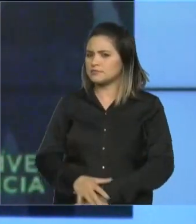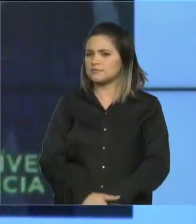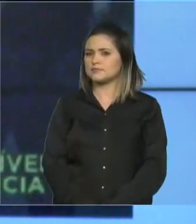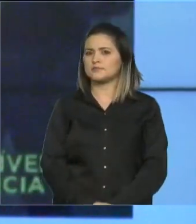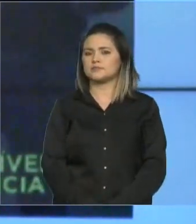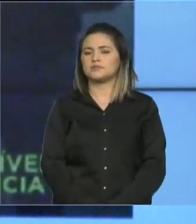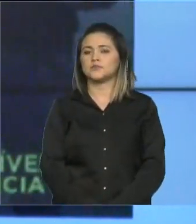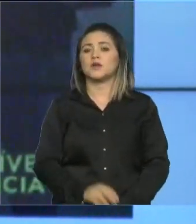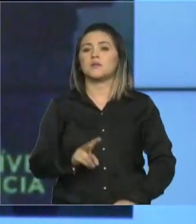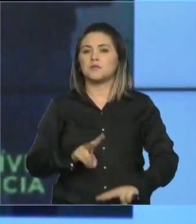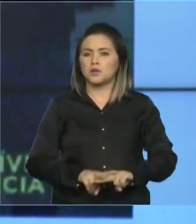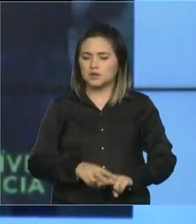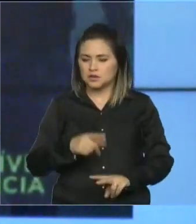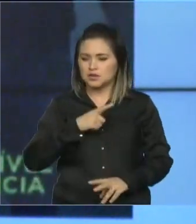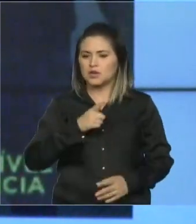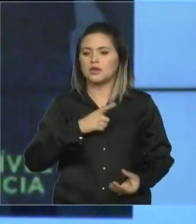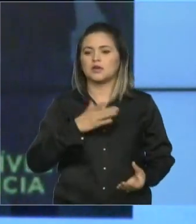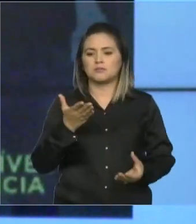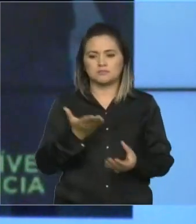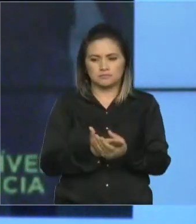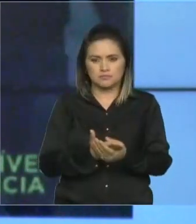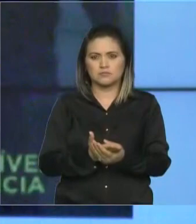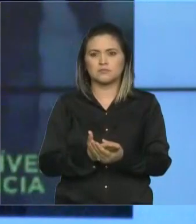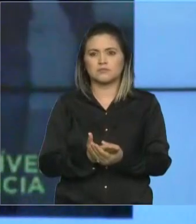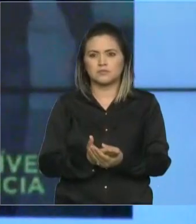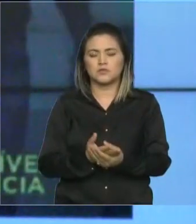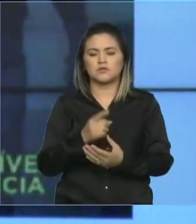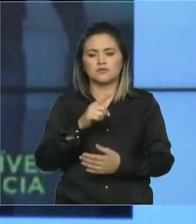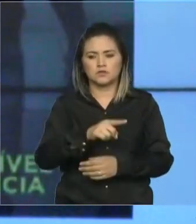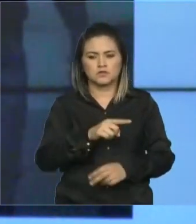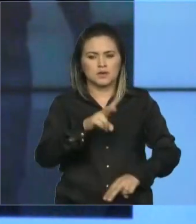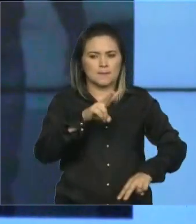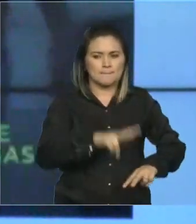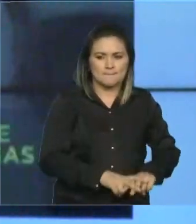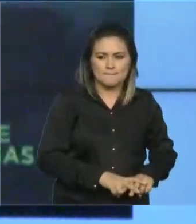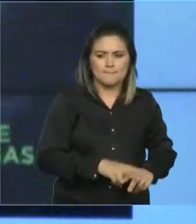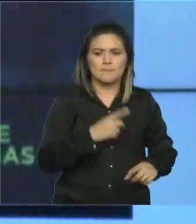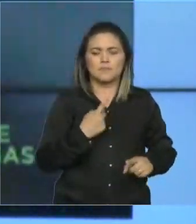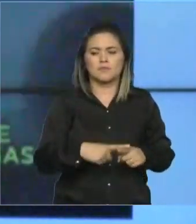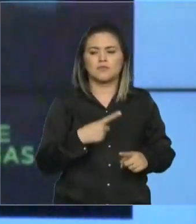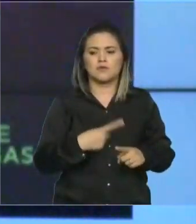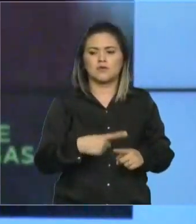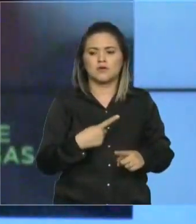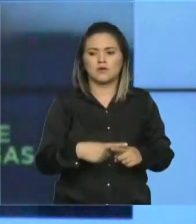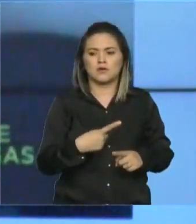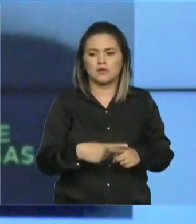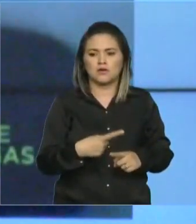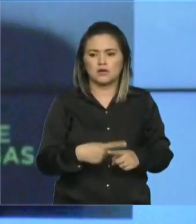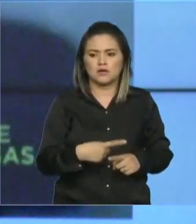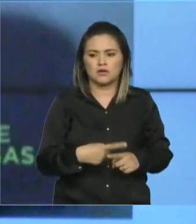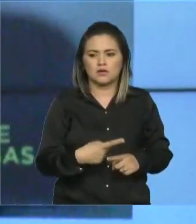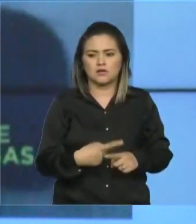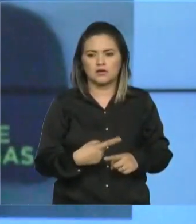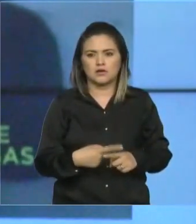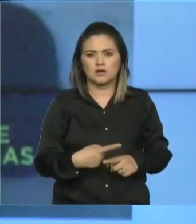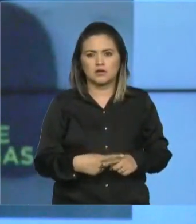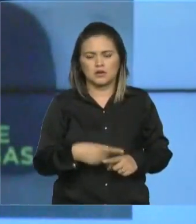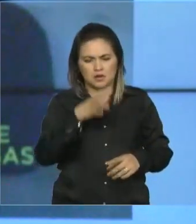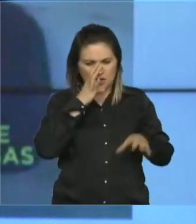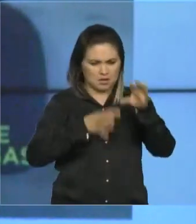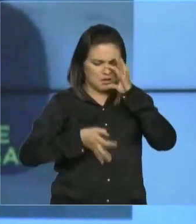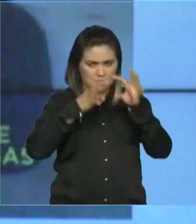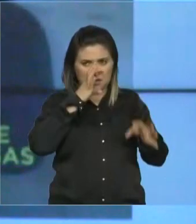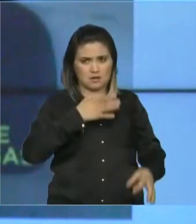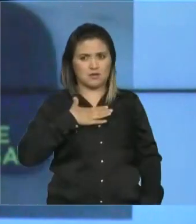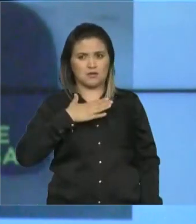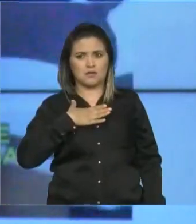preso, tem mandado de prisão civil, e você está preso em flagrante por ameaça e resistência. Em nenhum momento